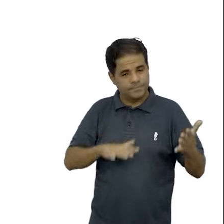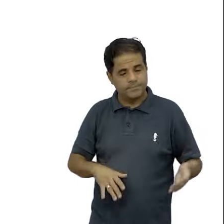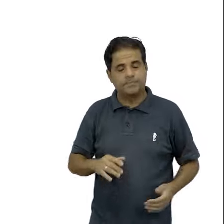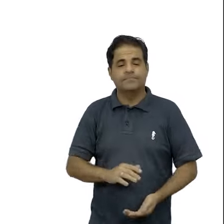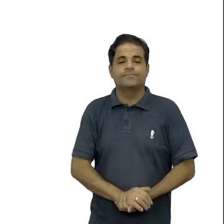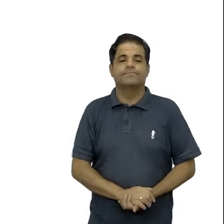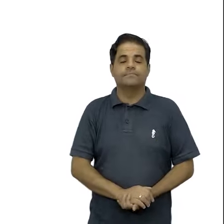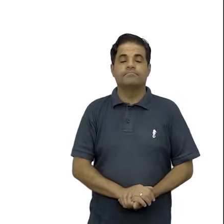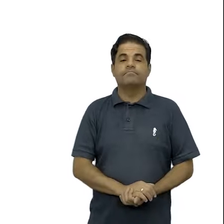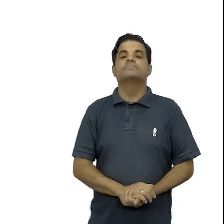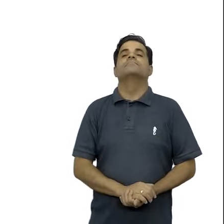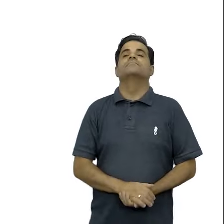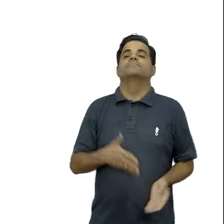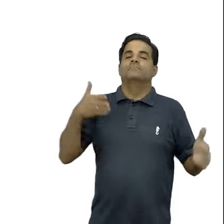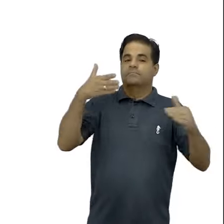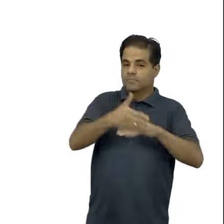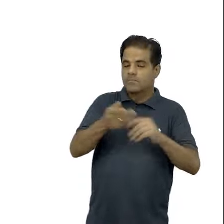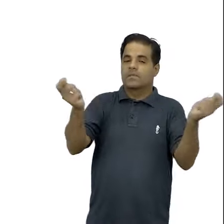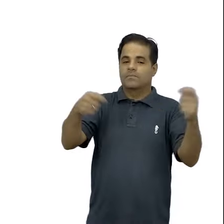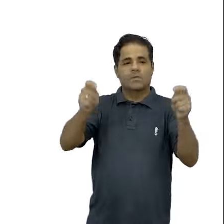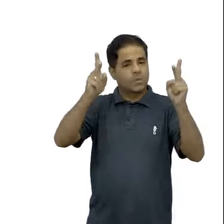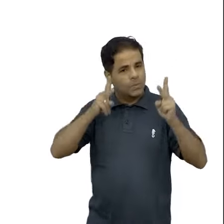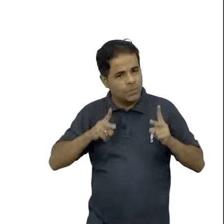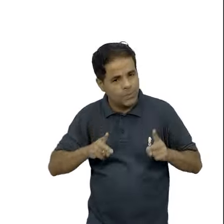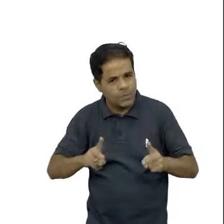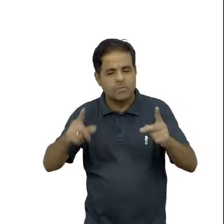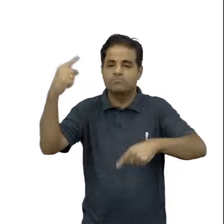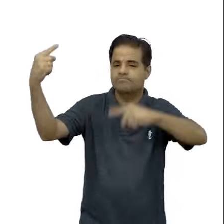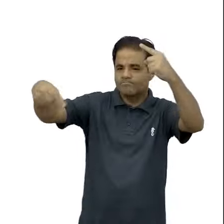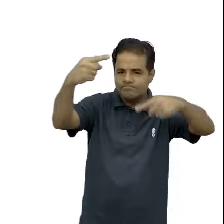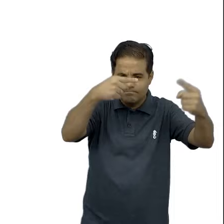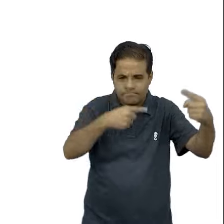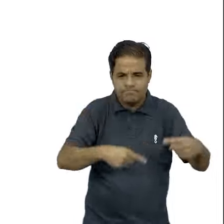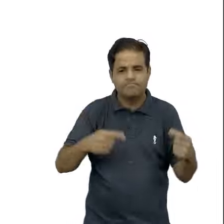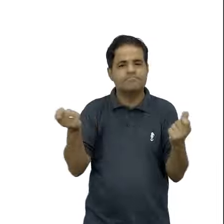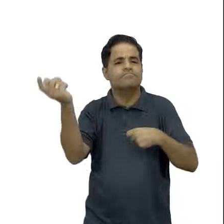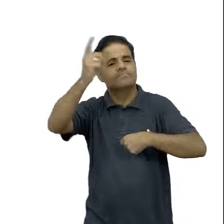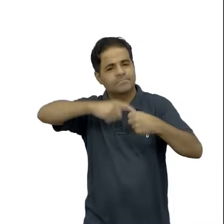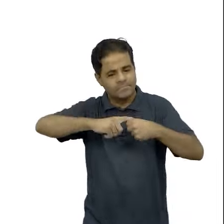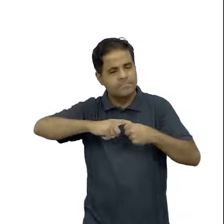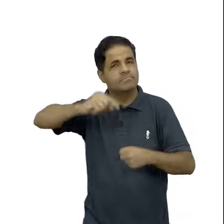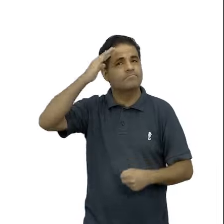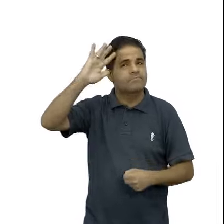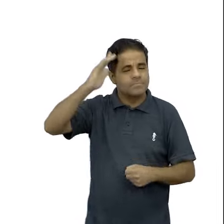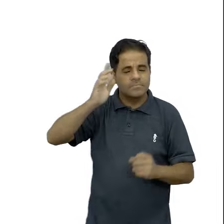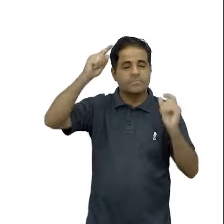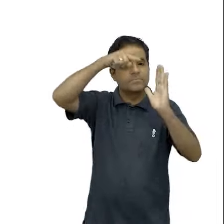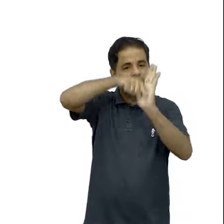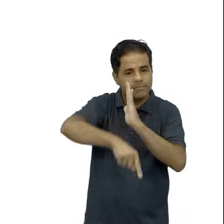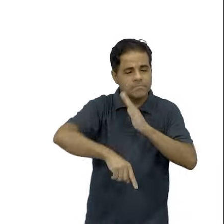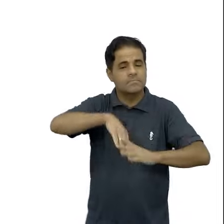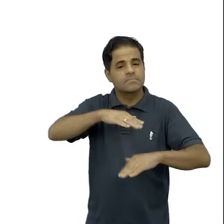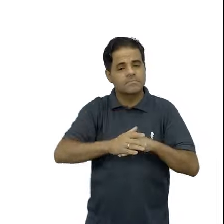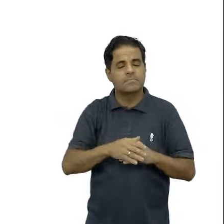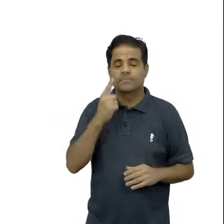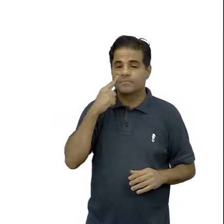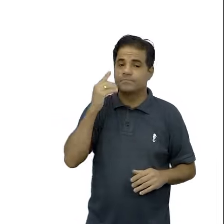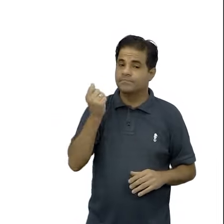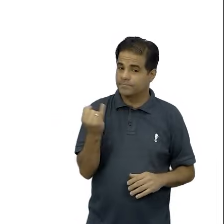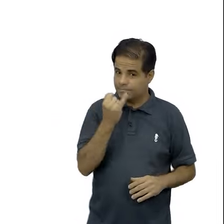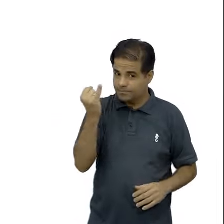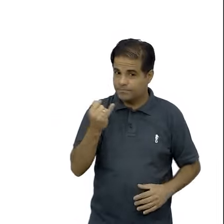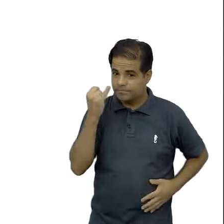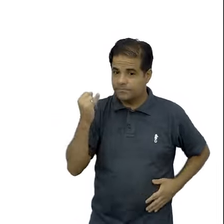atividades. E para poder continuar, né, com a nossa discussão, é preciso retomar a intencionalidade das habilidades